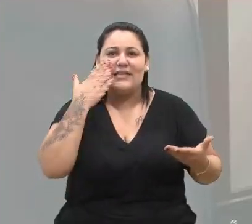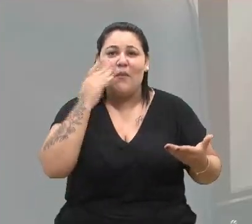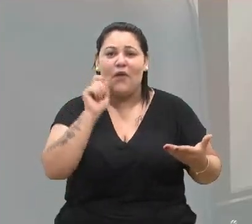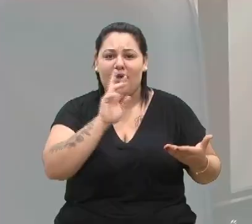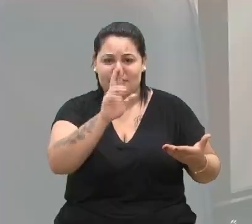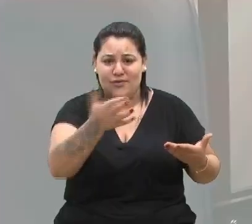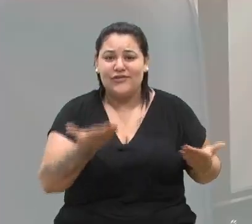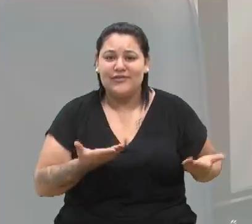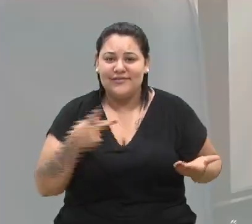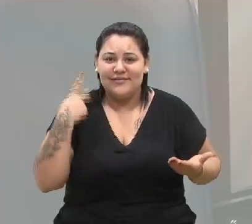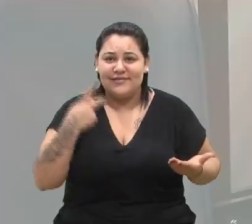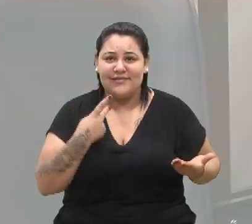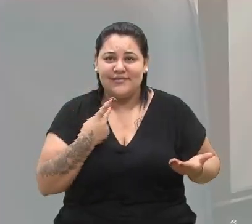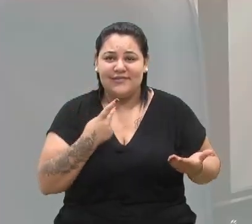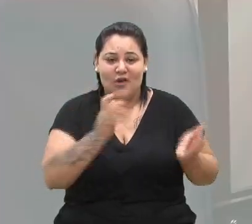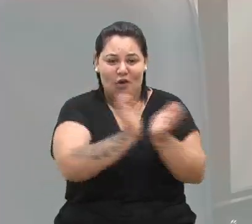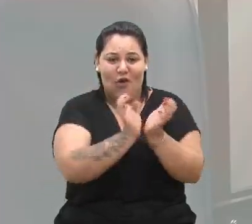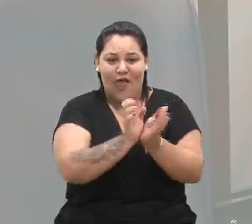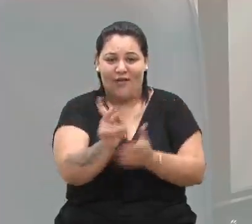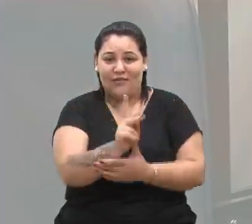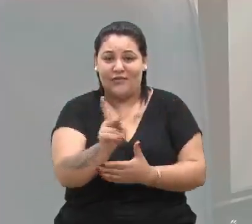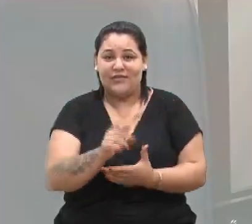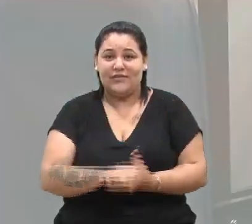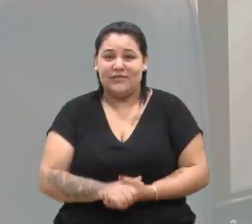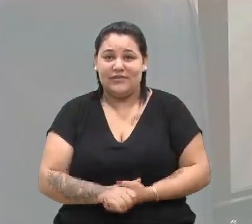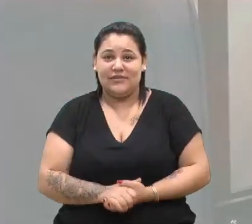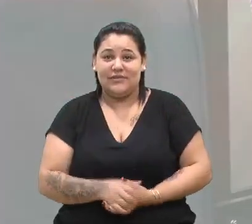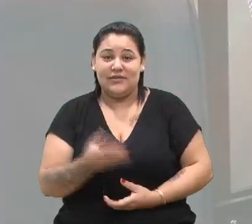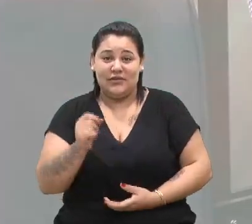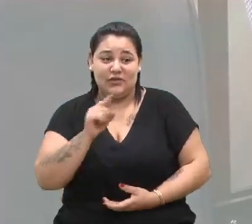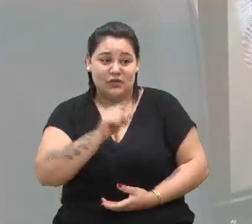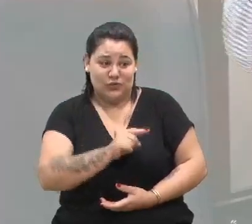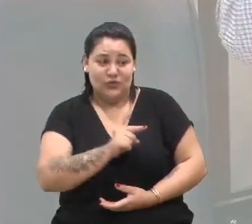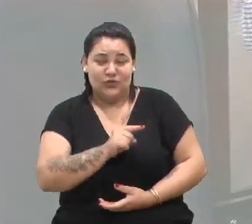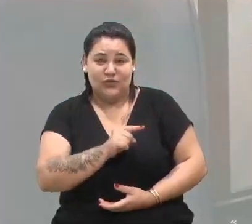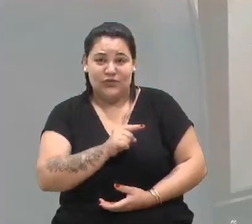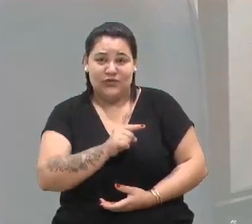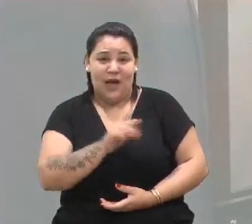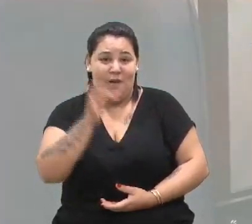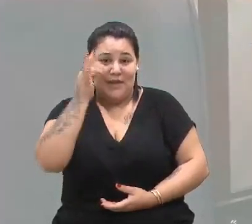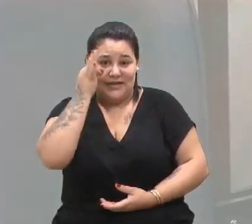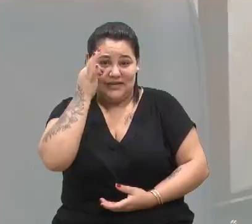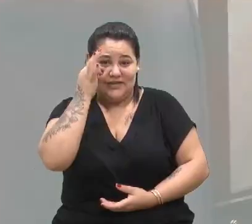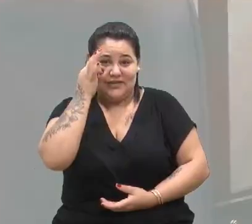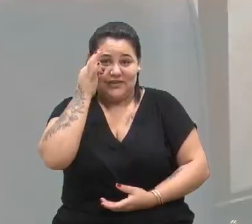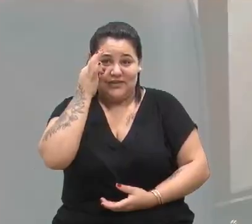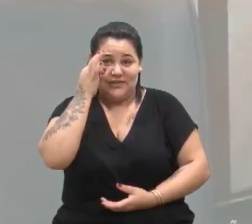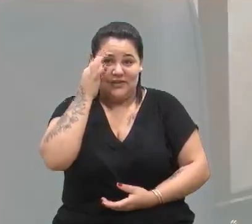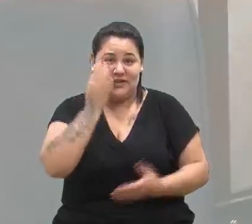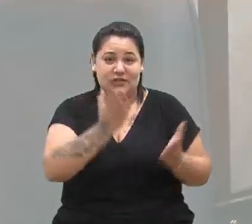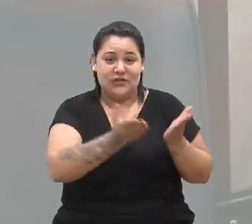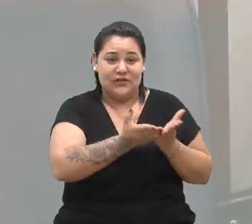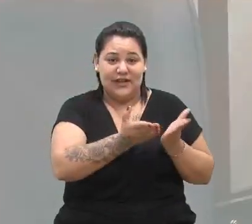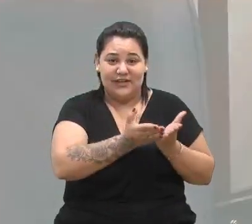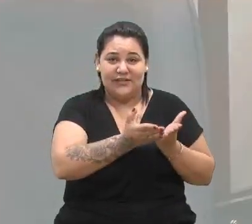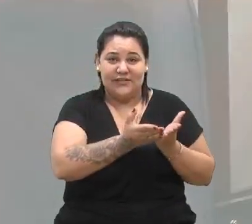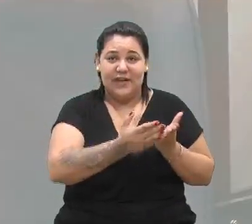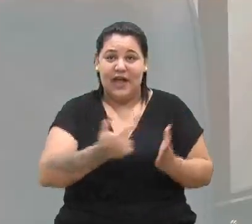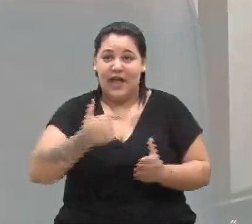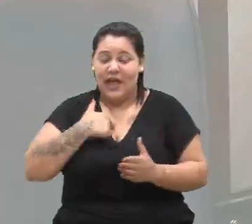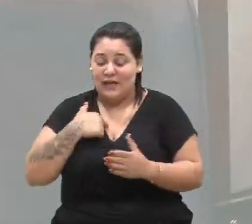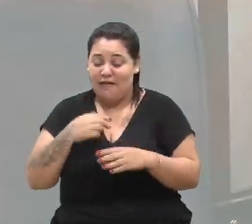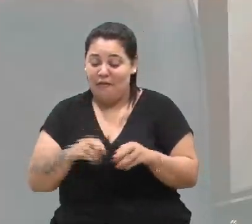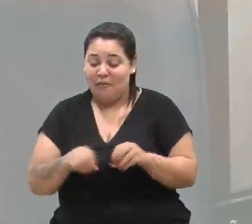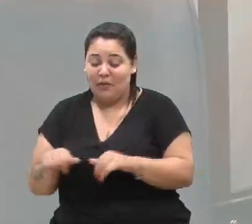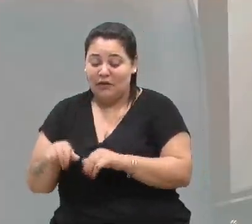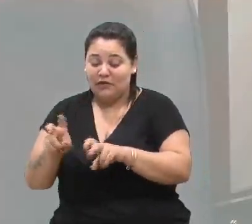vereador? Colega professor, enquanto o senhor estava aqui, estava estudando, eu estava lá plantando alimento